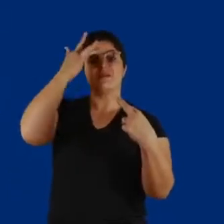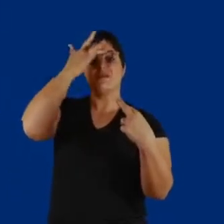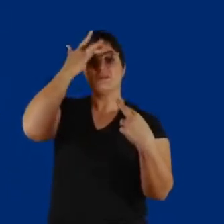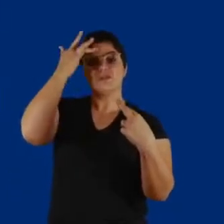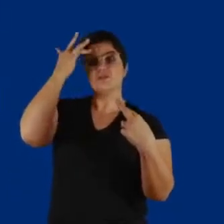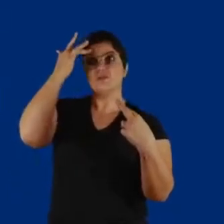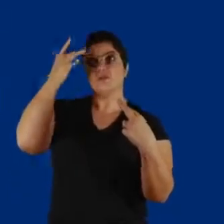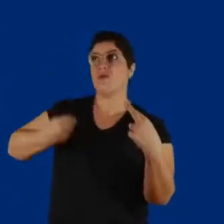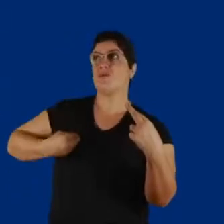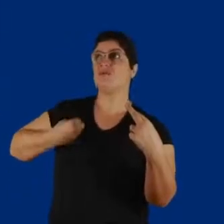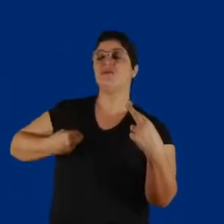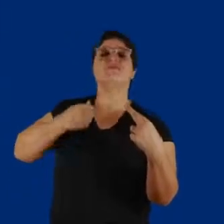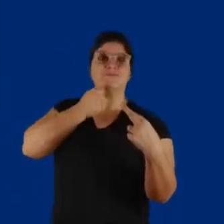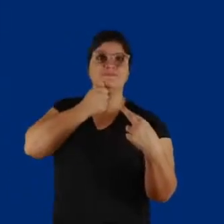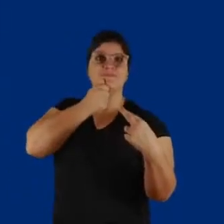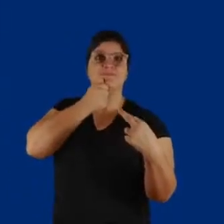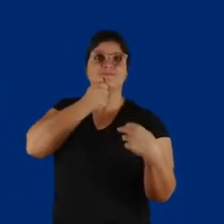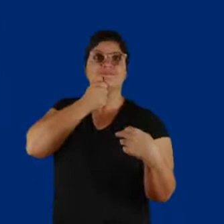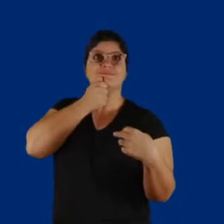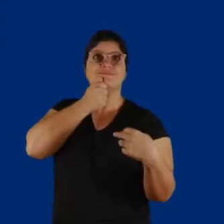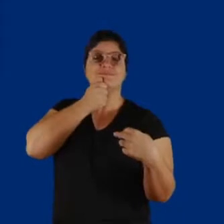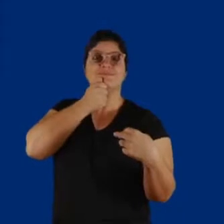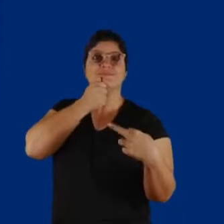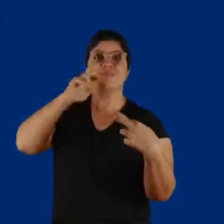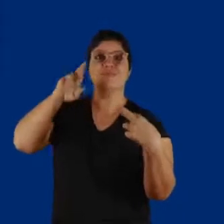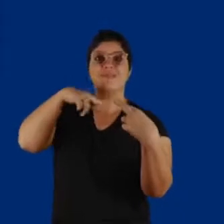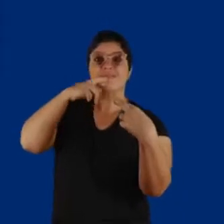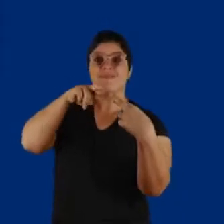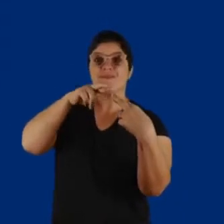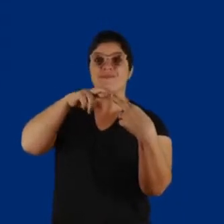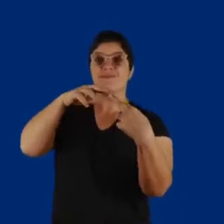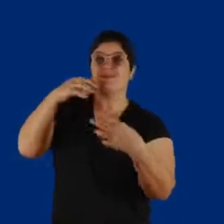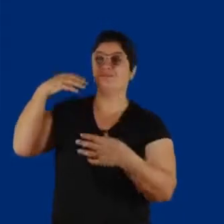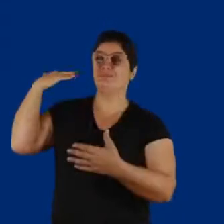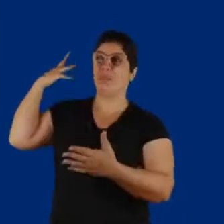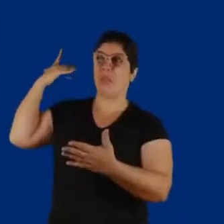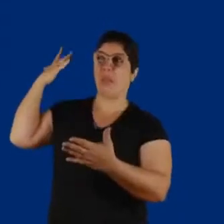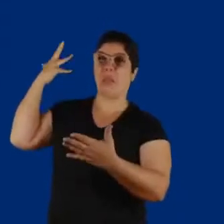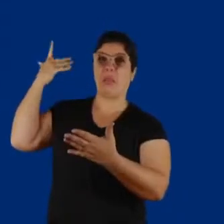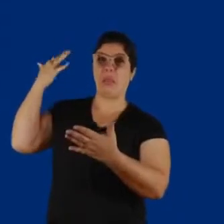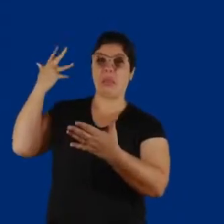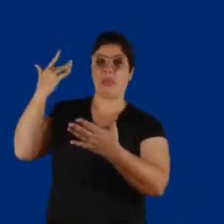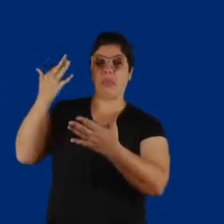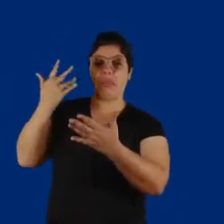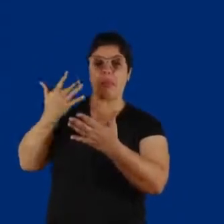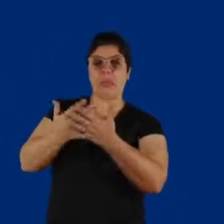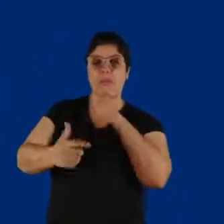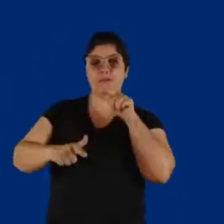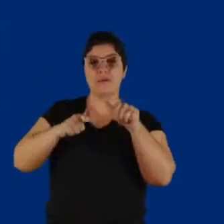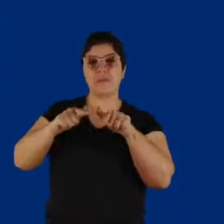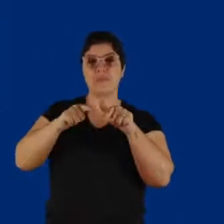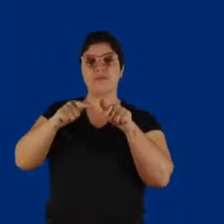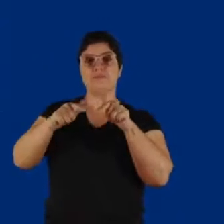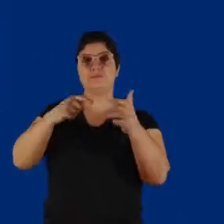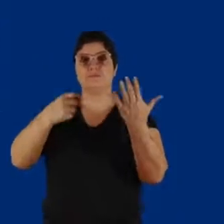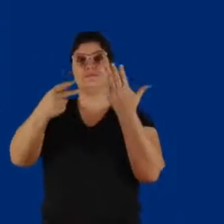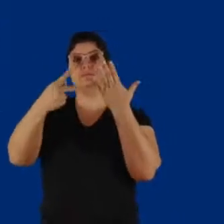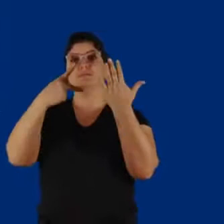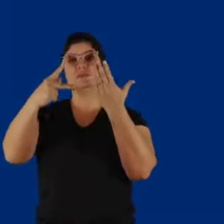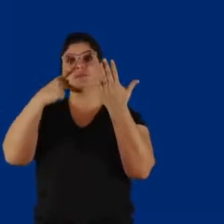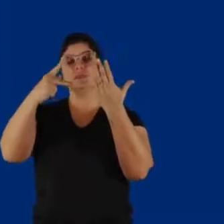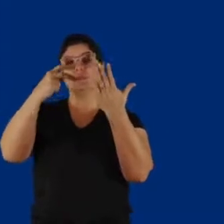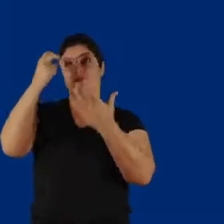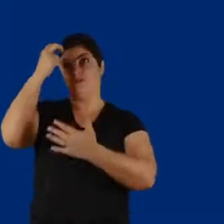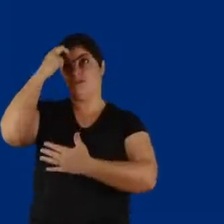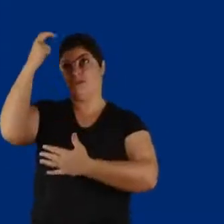é uma referência viva. Ela tem uma obra de vida inteira dedicada à psiquiatria transcultural, à psiquiatria